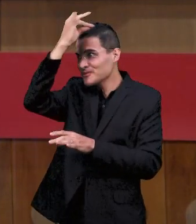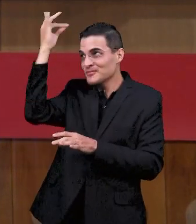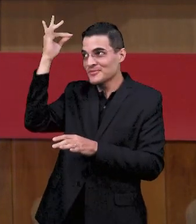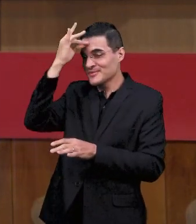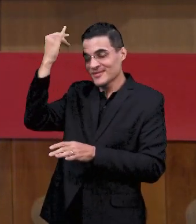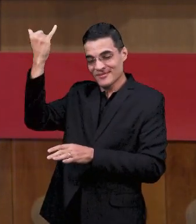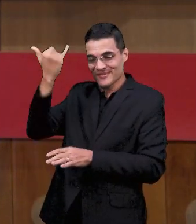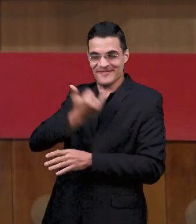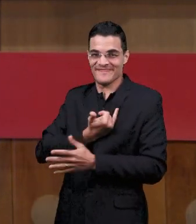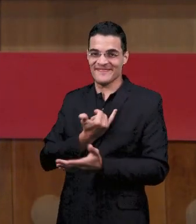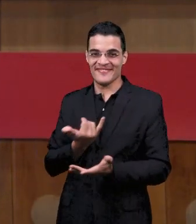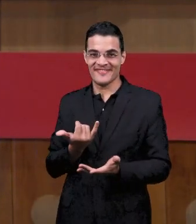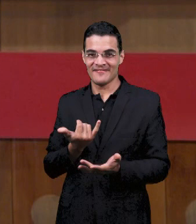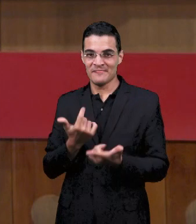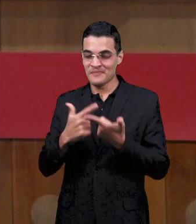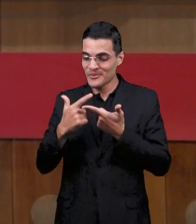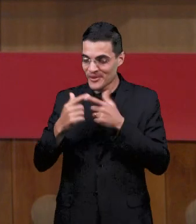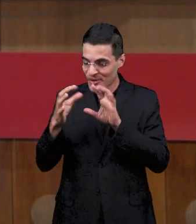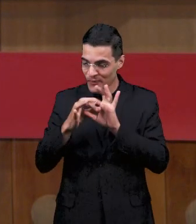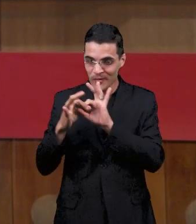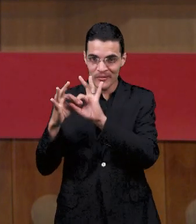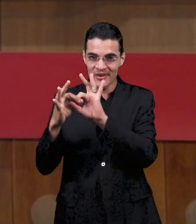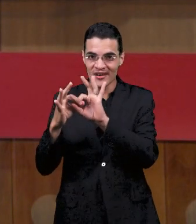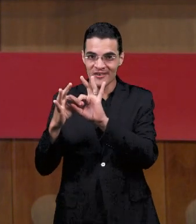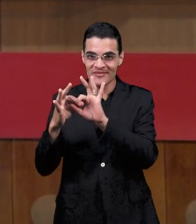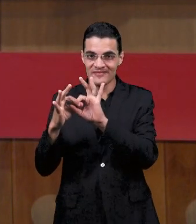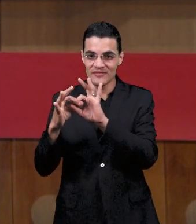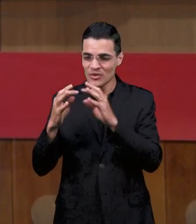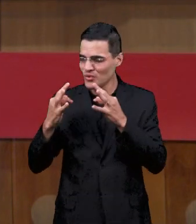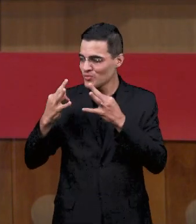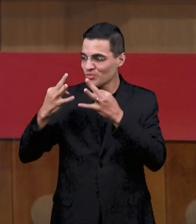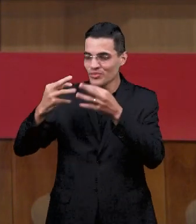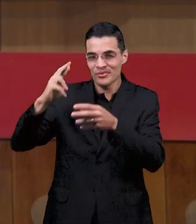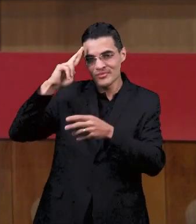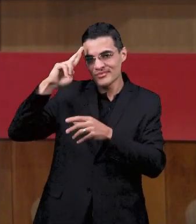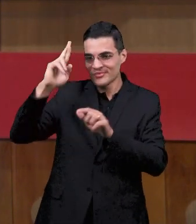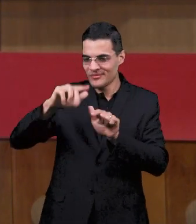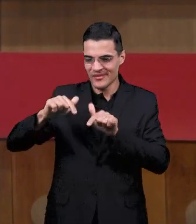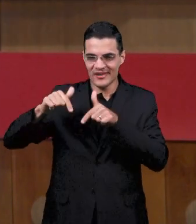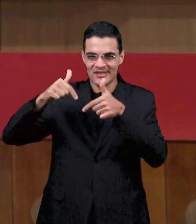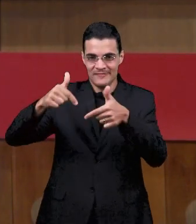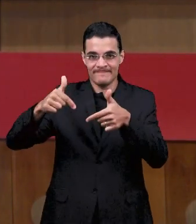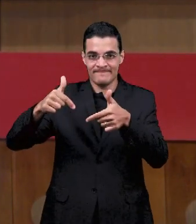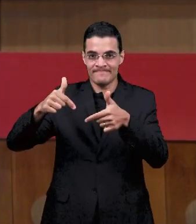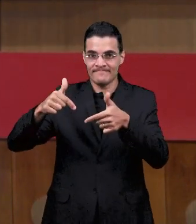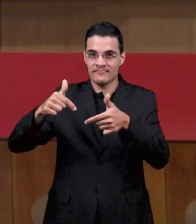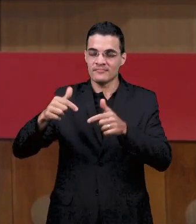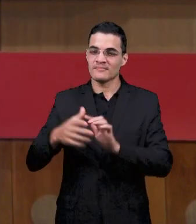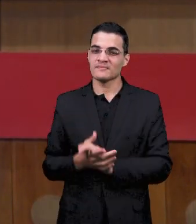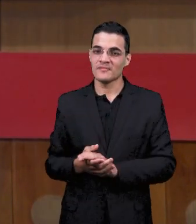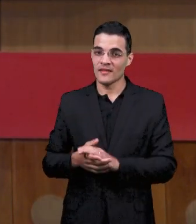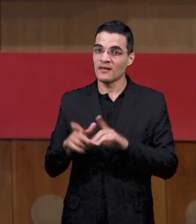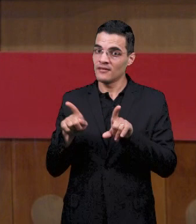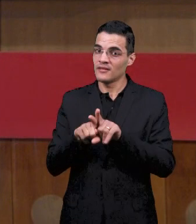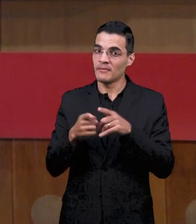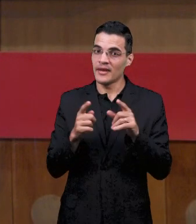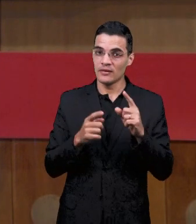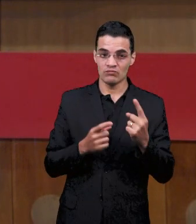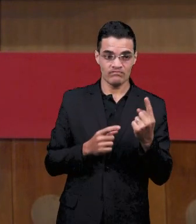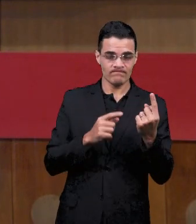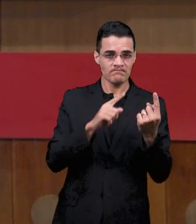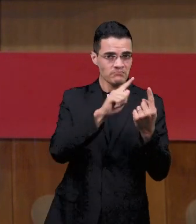falta. E um dos perigos do breve, como diz a palavra, é aqueles que